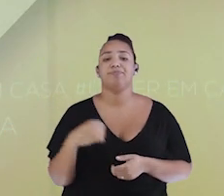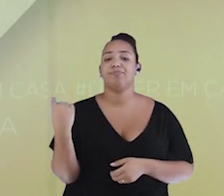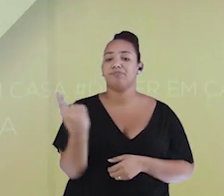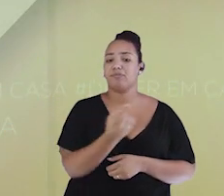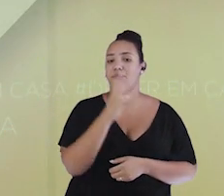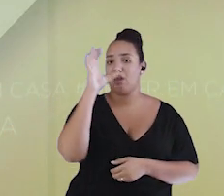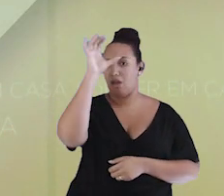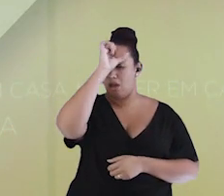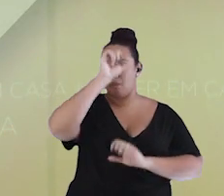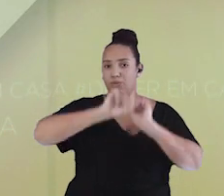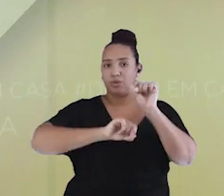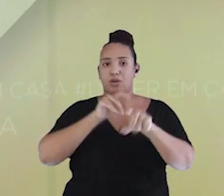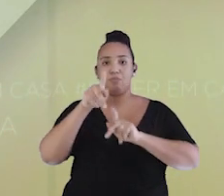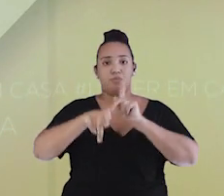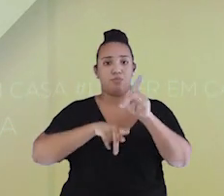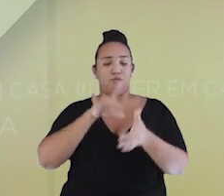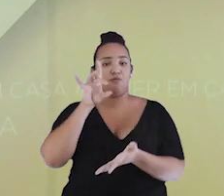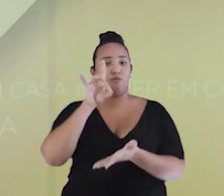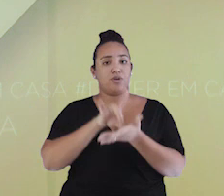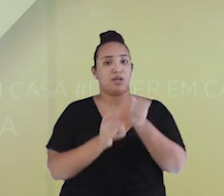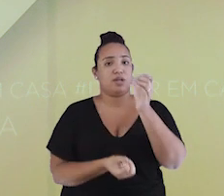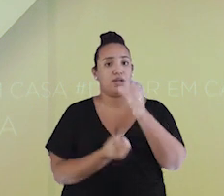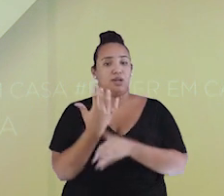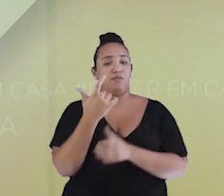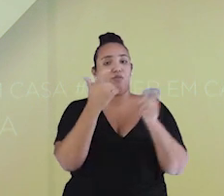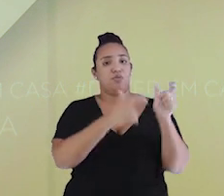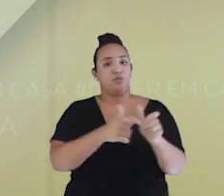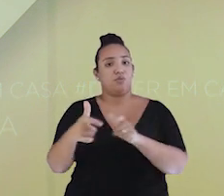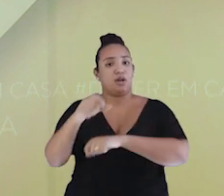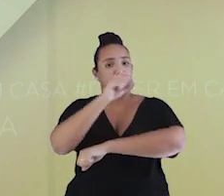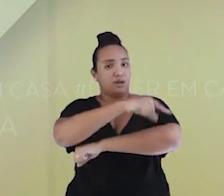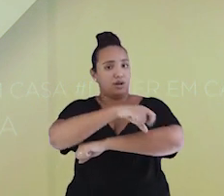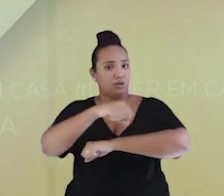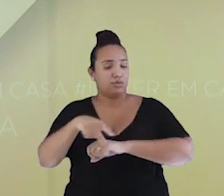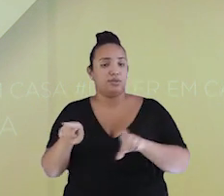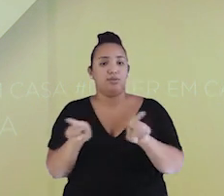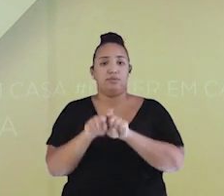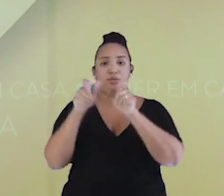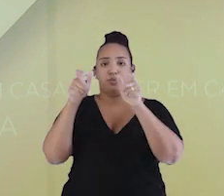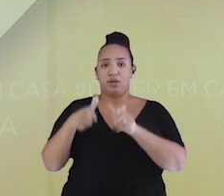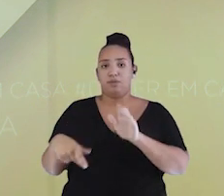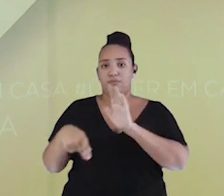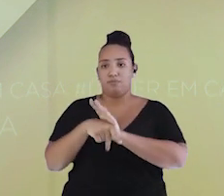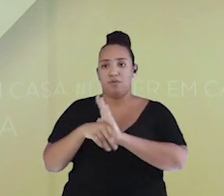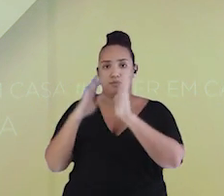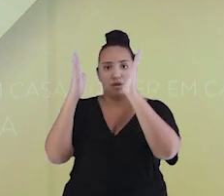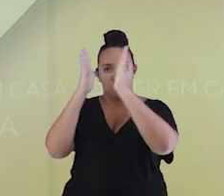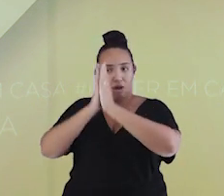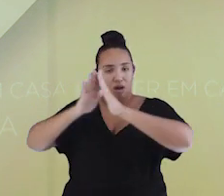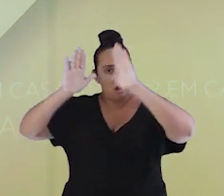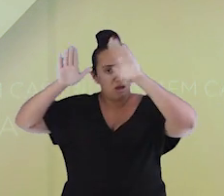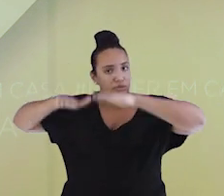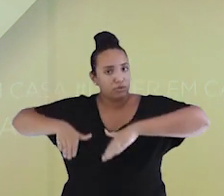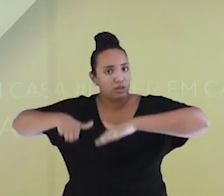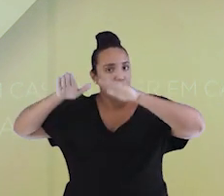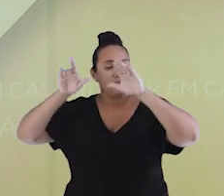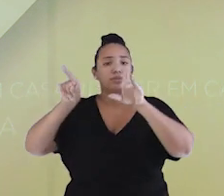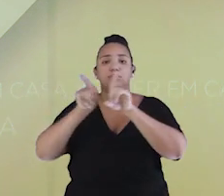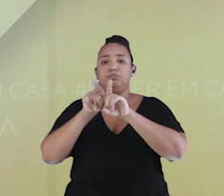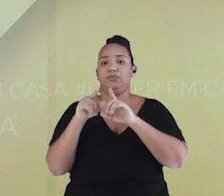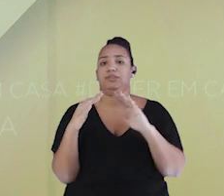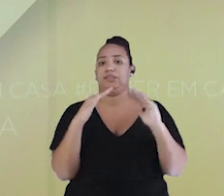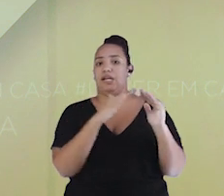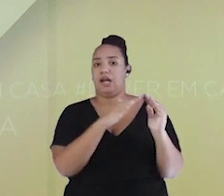Por exemplo, vimos que os povos originários construíam lugares para agricultura, lugares de adoração